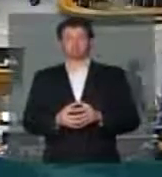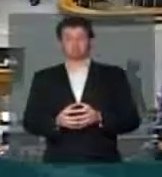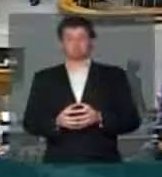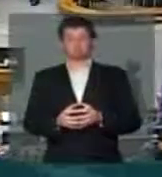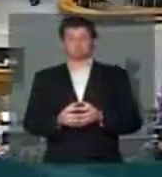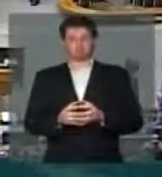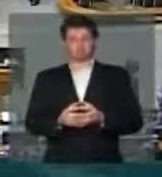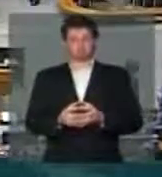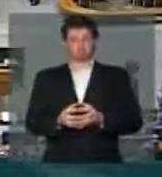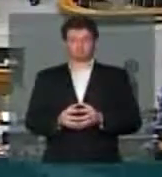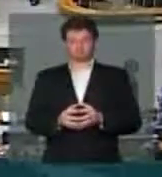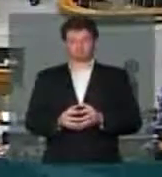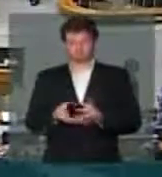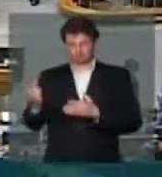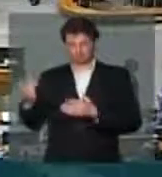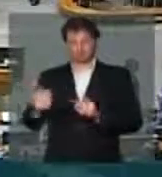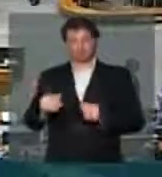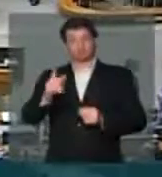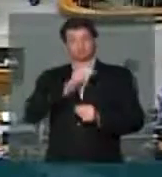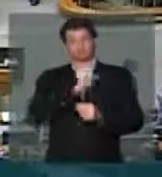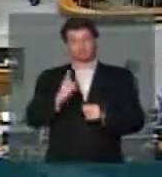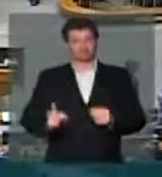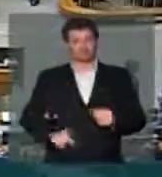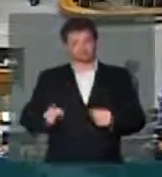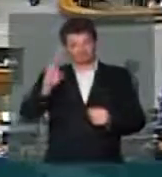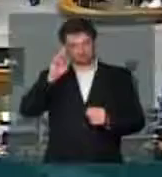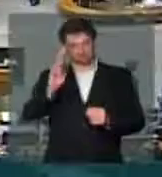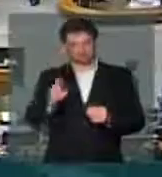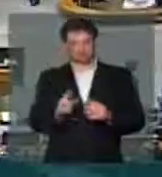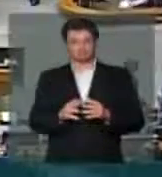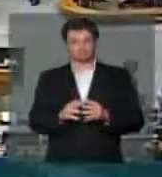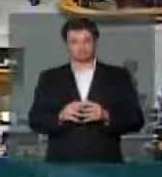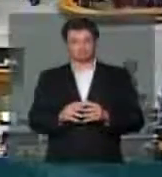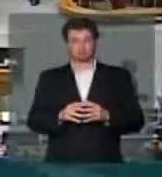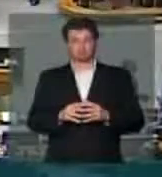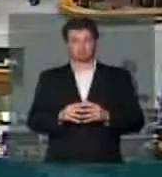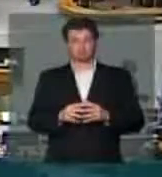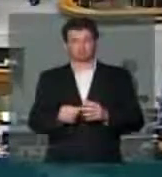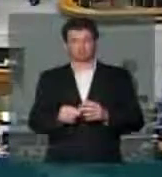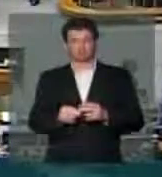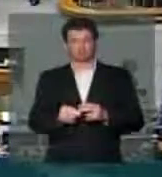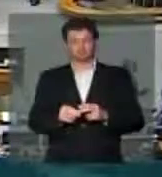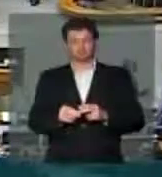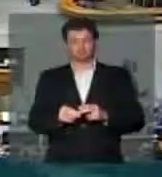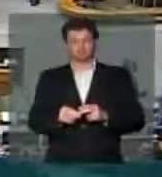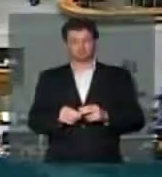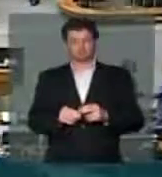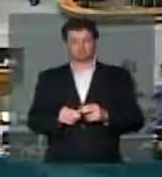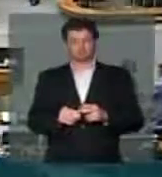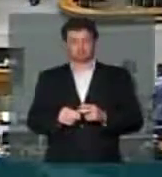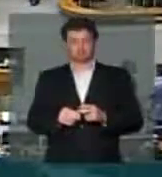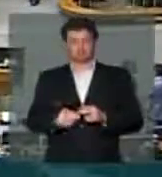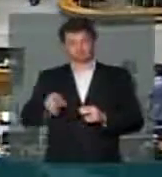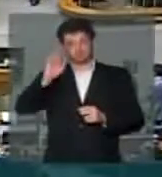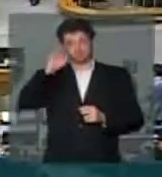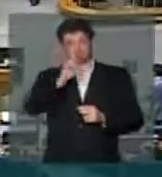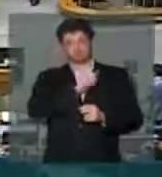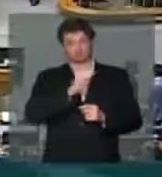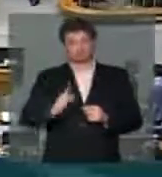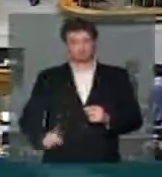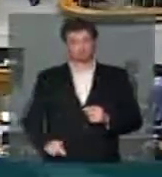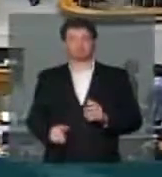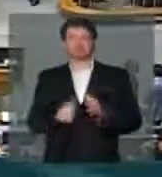Claro, deputada. Senhor presidente. O deputado está sendo cavalheiro, está deixando que a senhora fale, depois ele fala. Presidente. Senhor